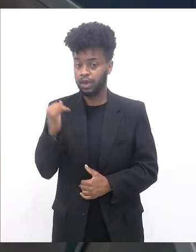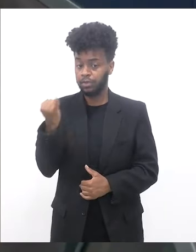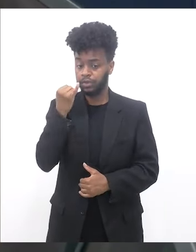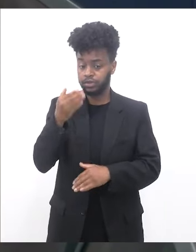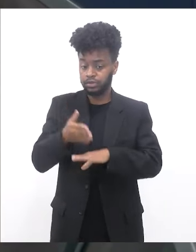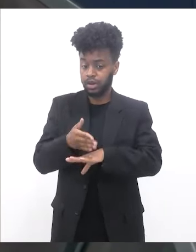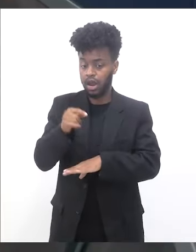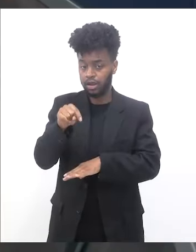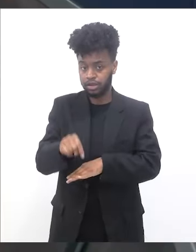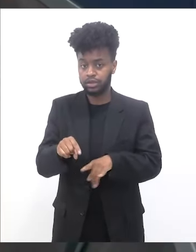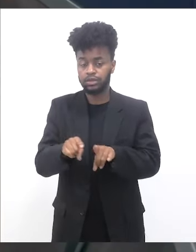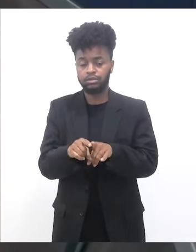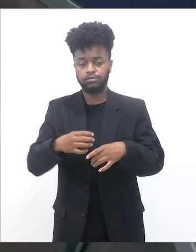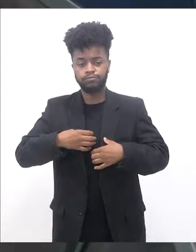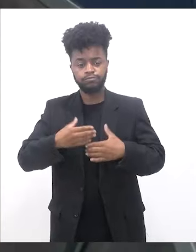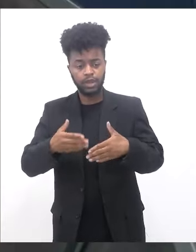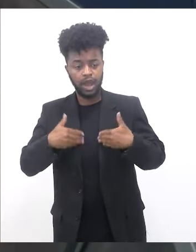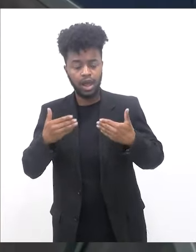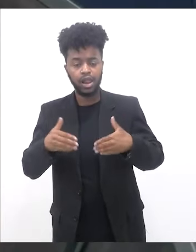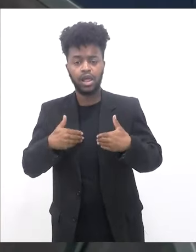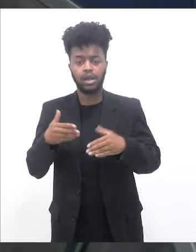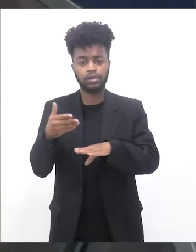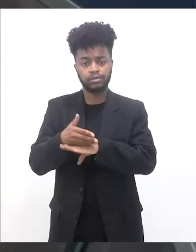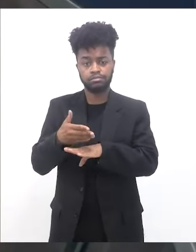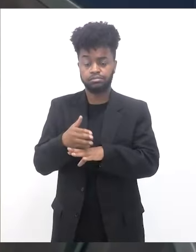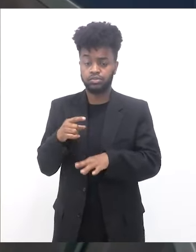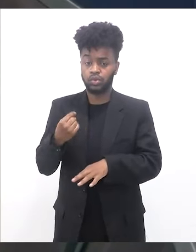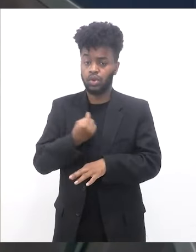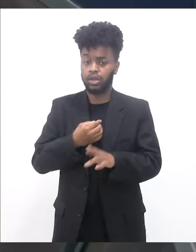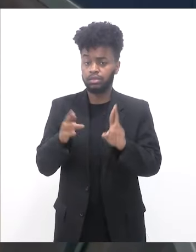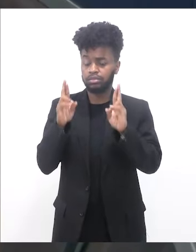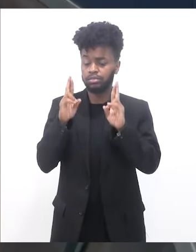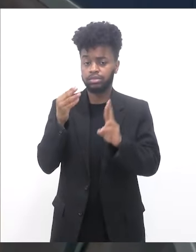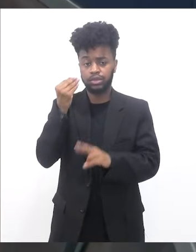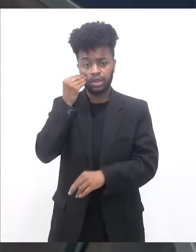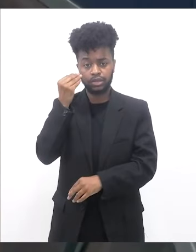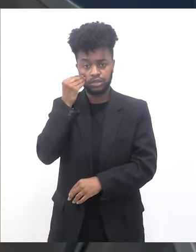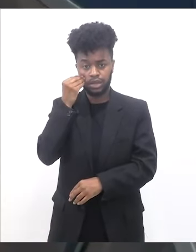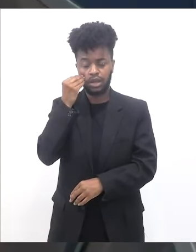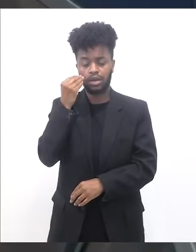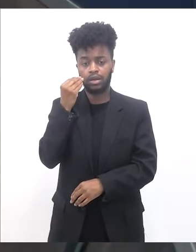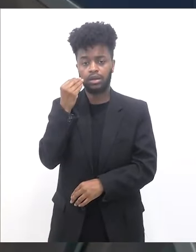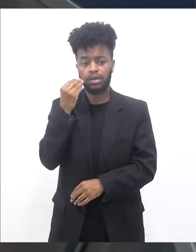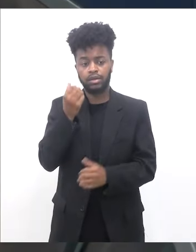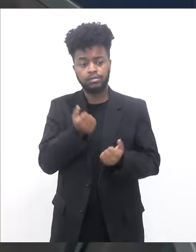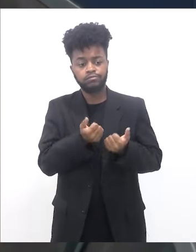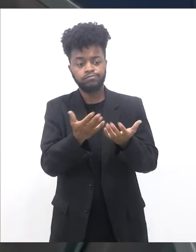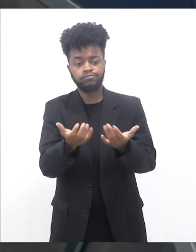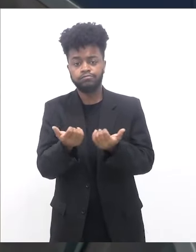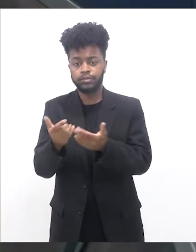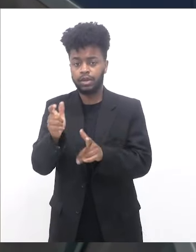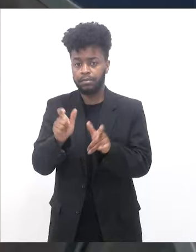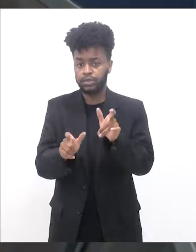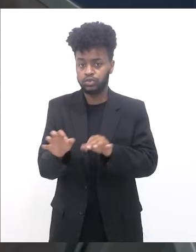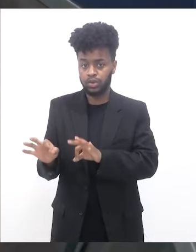estar aqui, é uma satisfação muito grande, e vamos tentar buscar e fornecer para os